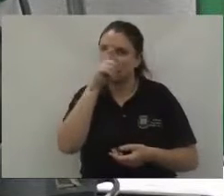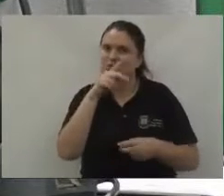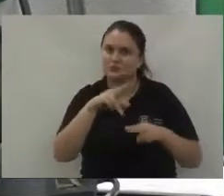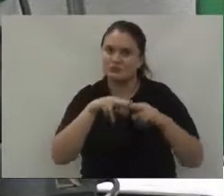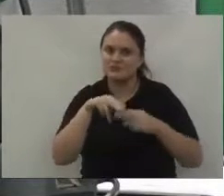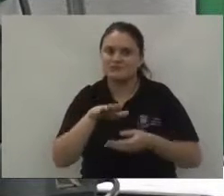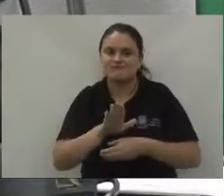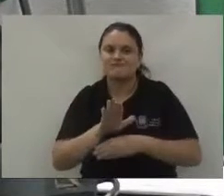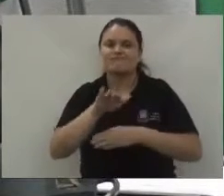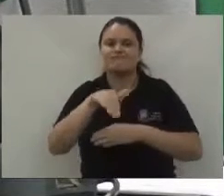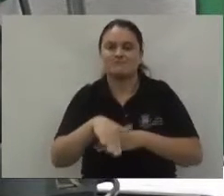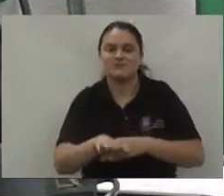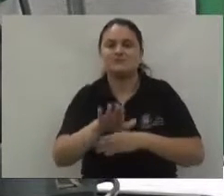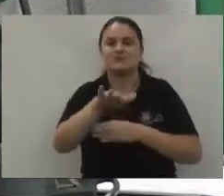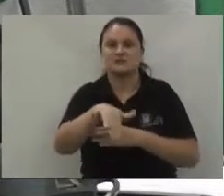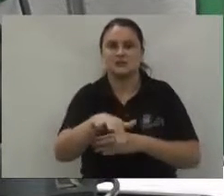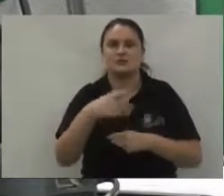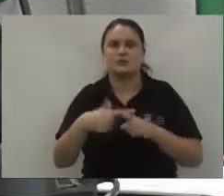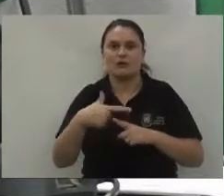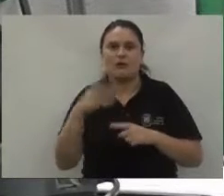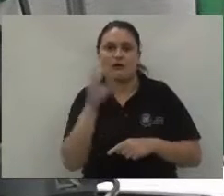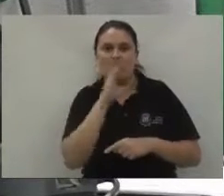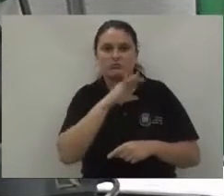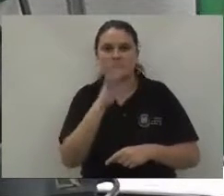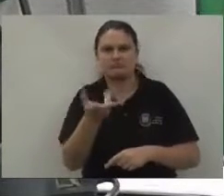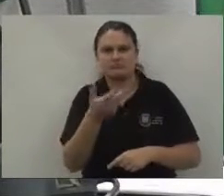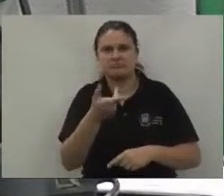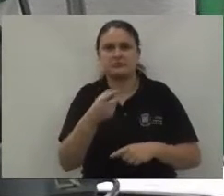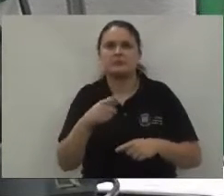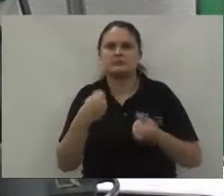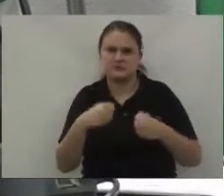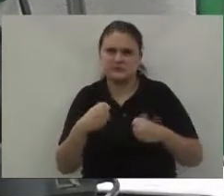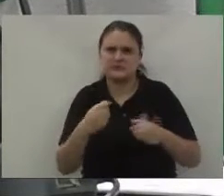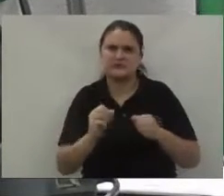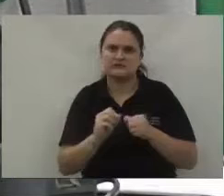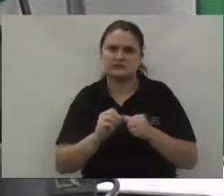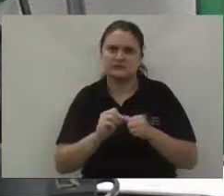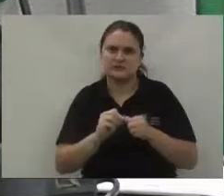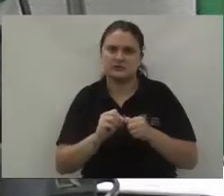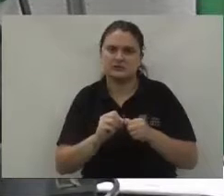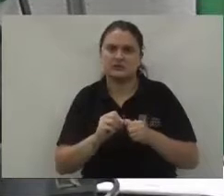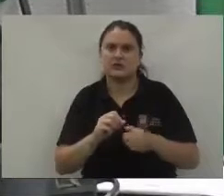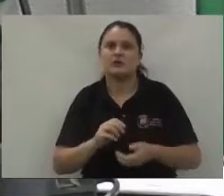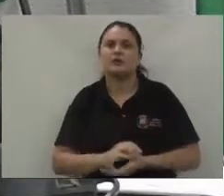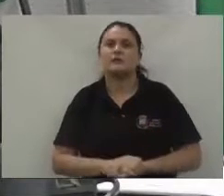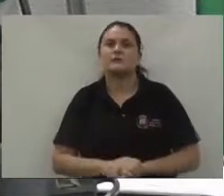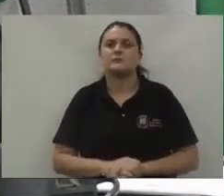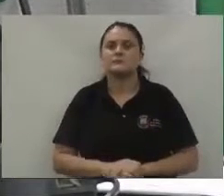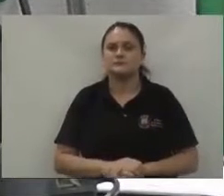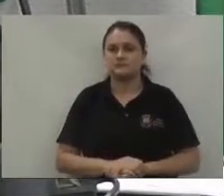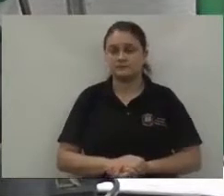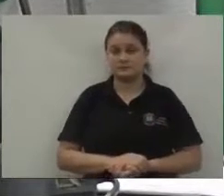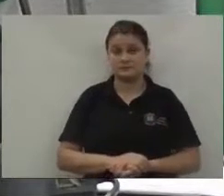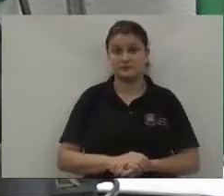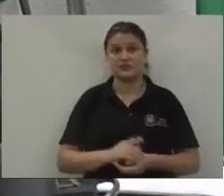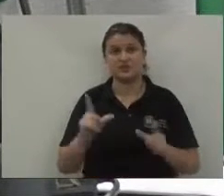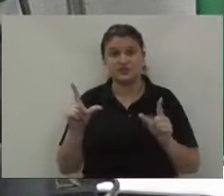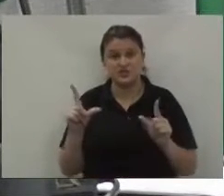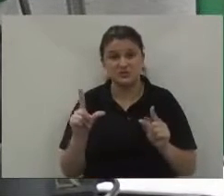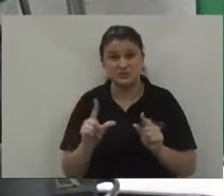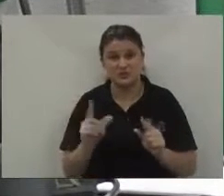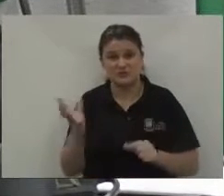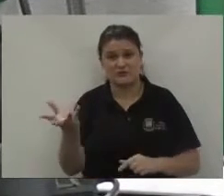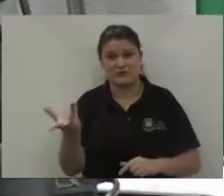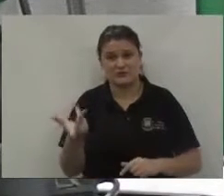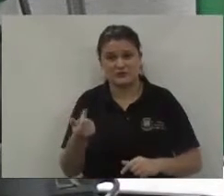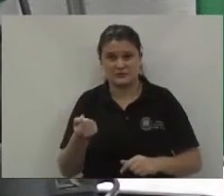complicado. E alguma coisa tem que ser feita no sentido de poder amenizar a velocidade